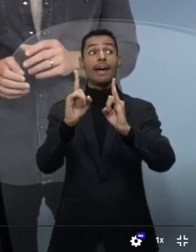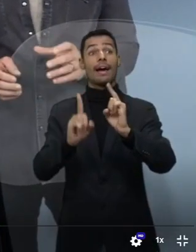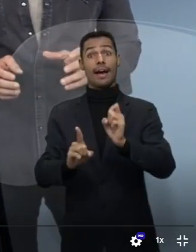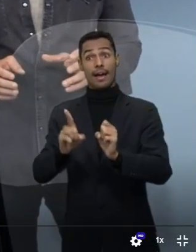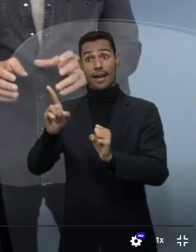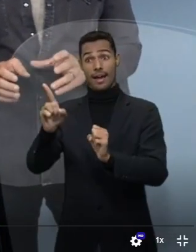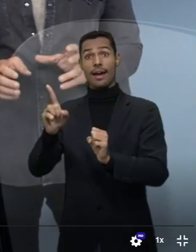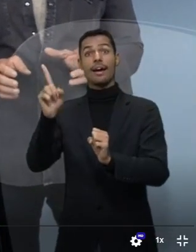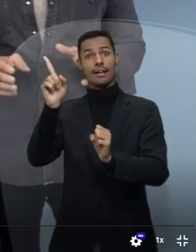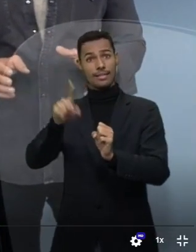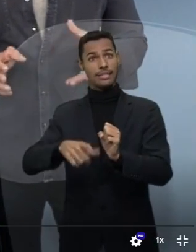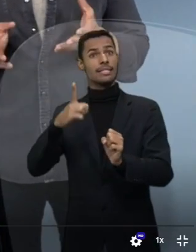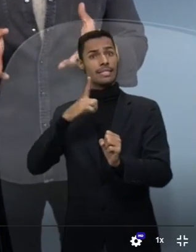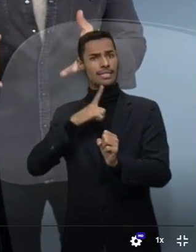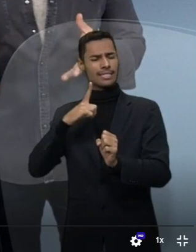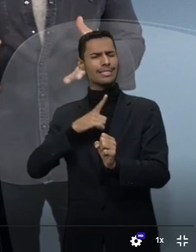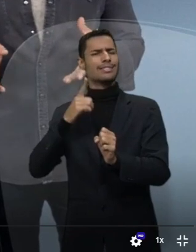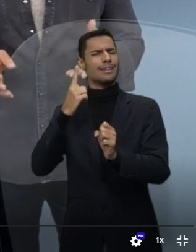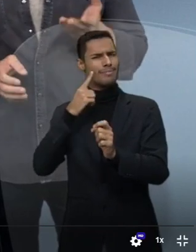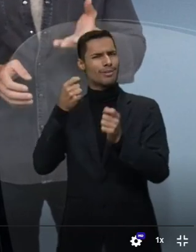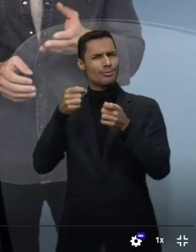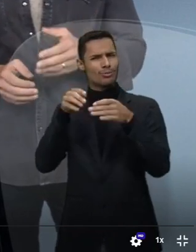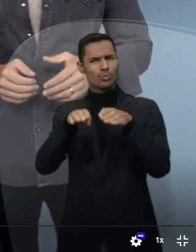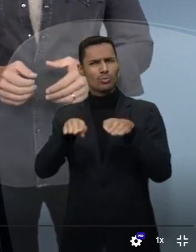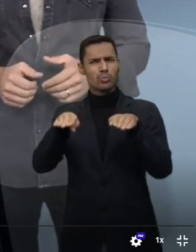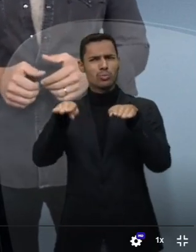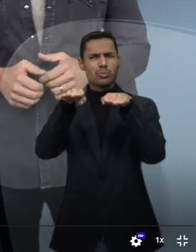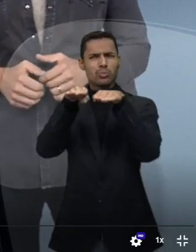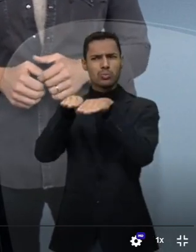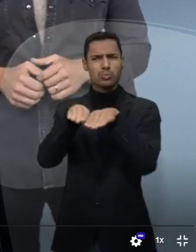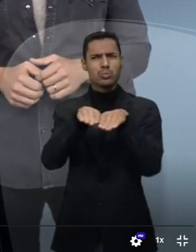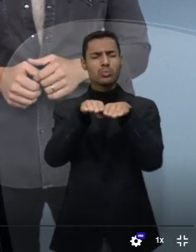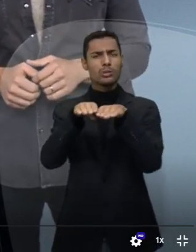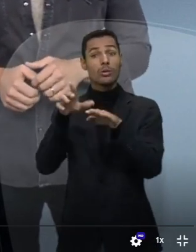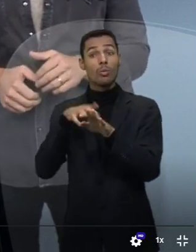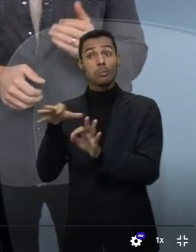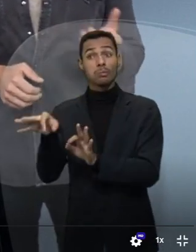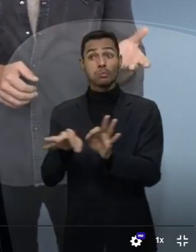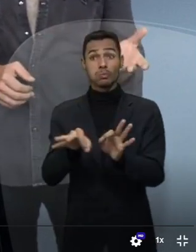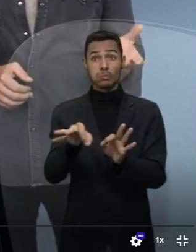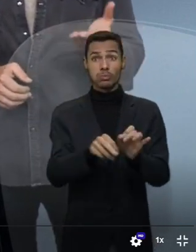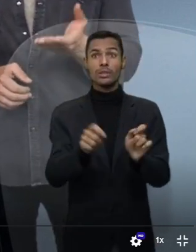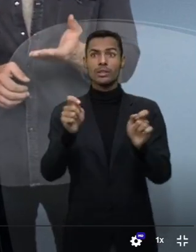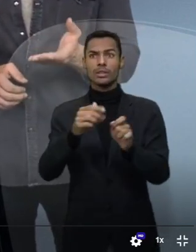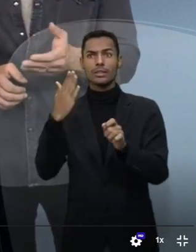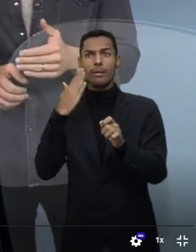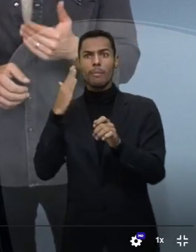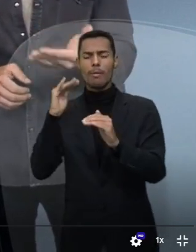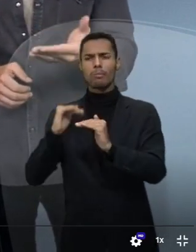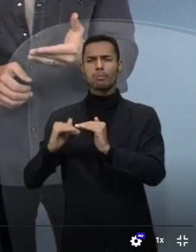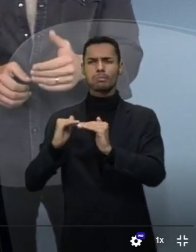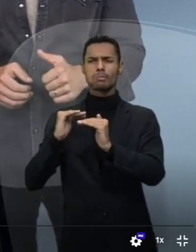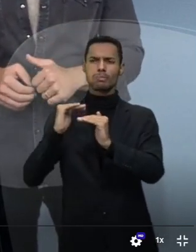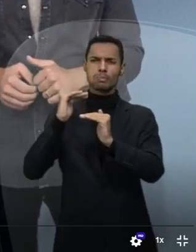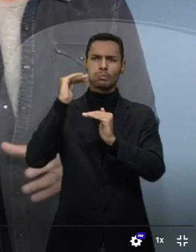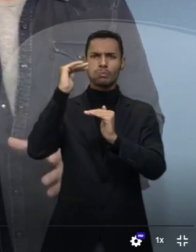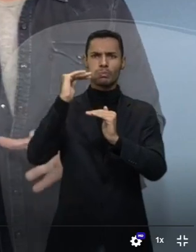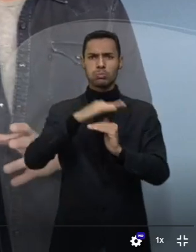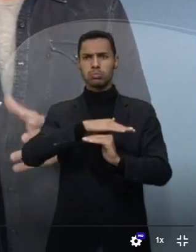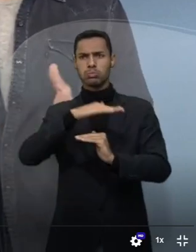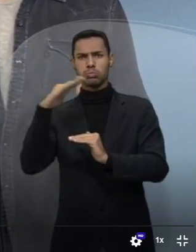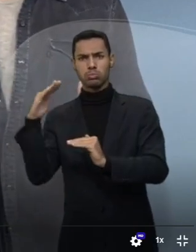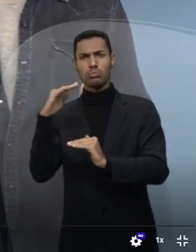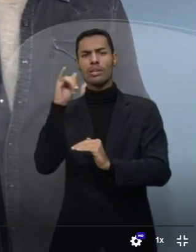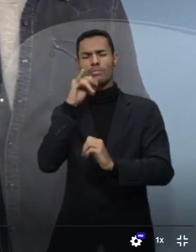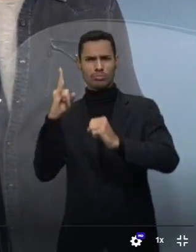estruturas que recebem um carregamento estável, com momentos de acentuação e atenuação da carga ao longo do dia. No